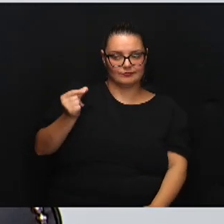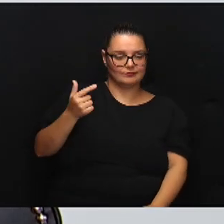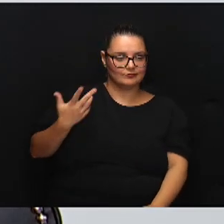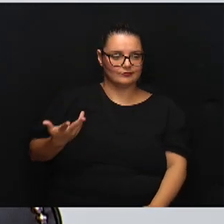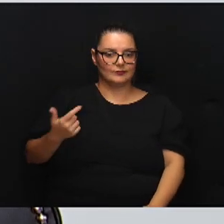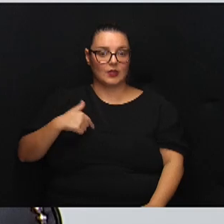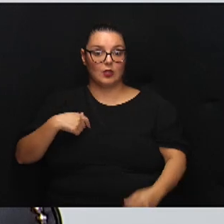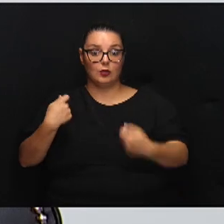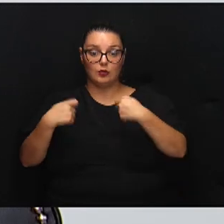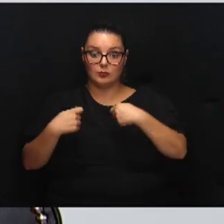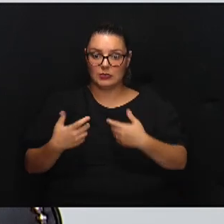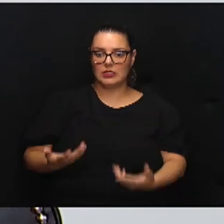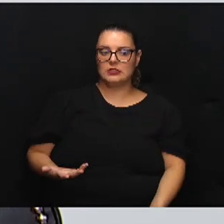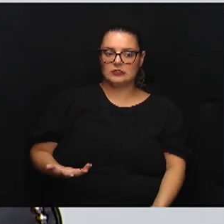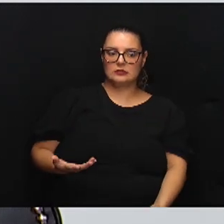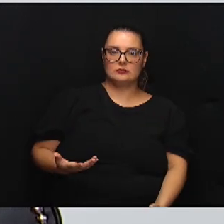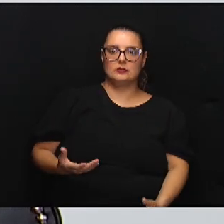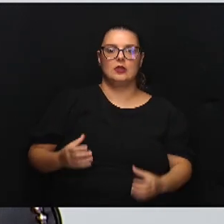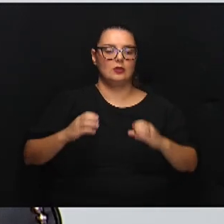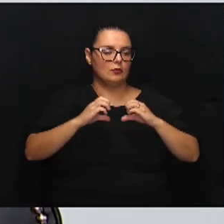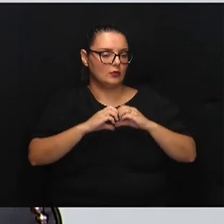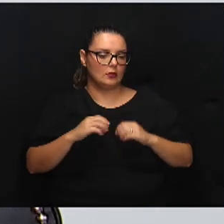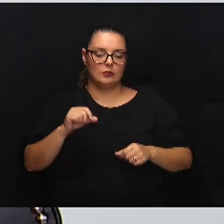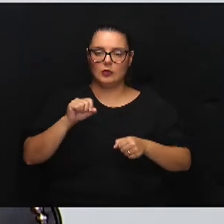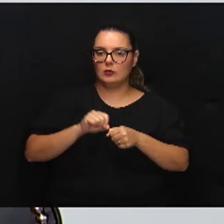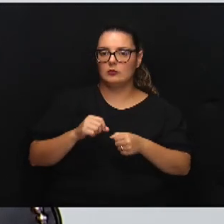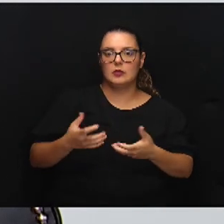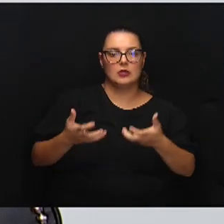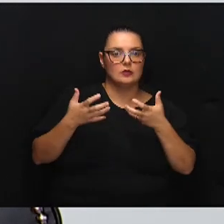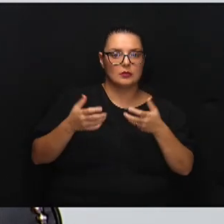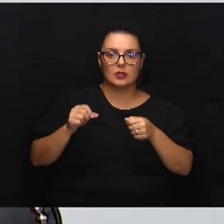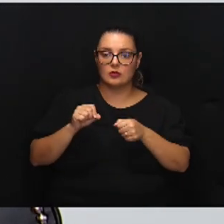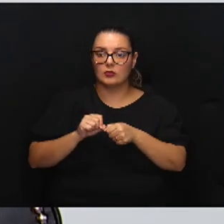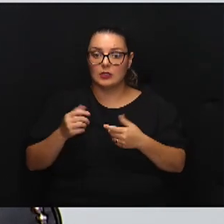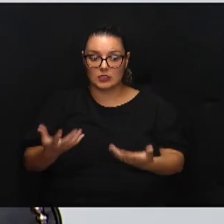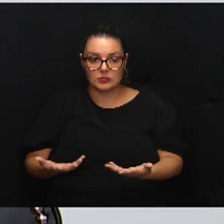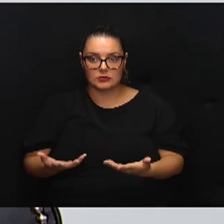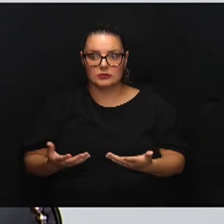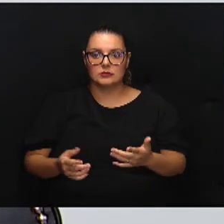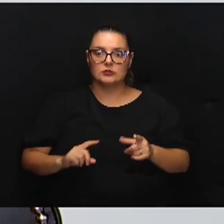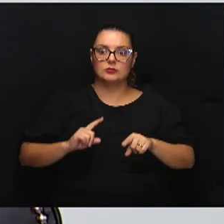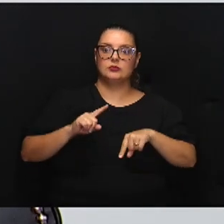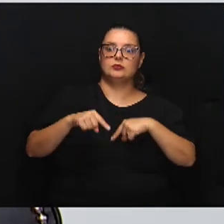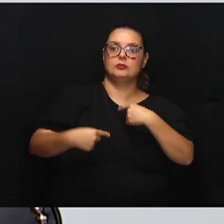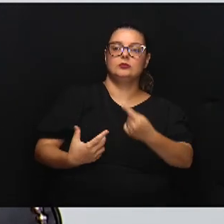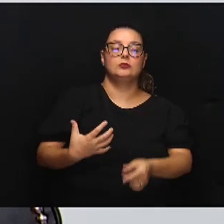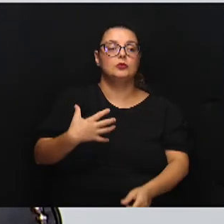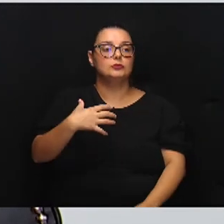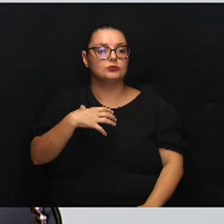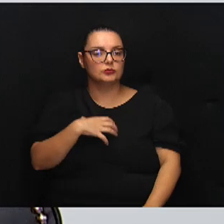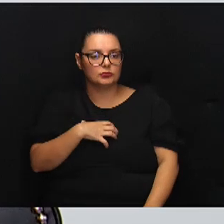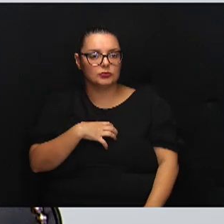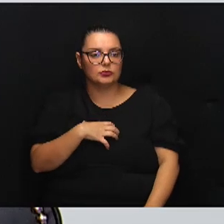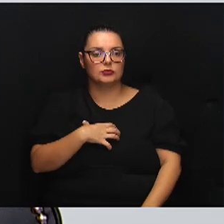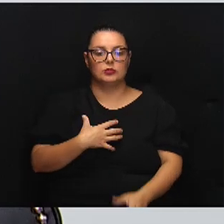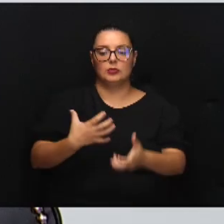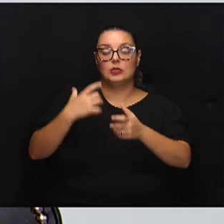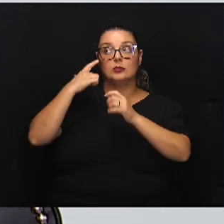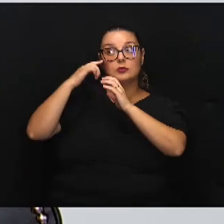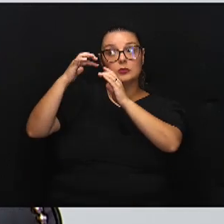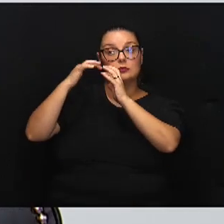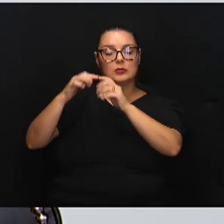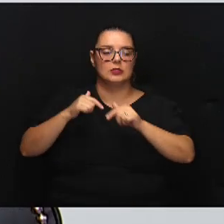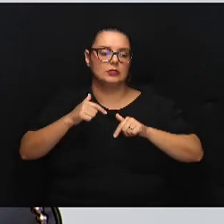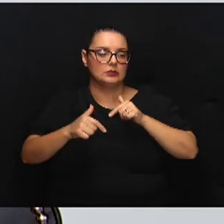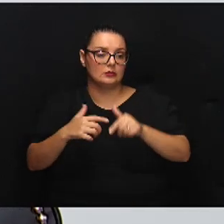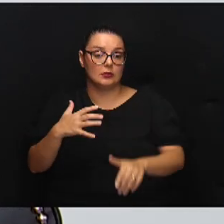olha, eu amo o que eu faço, mas eu quero fazer com outro formato, eu quero pensar em trabalhar